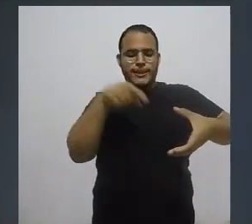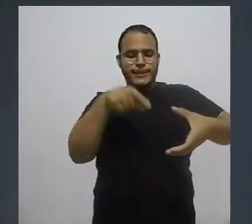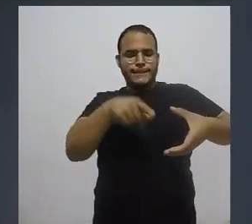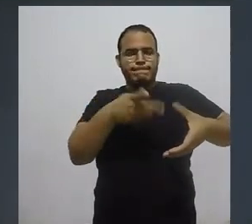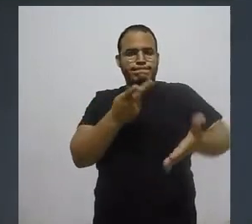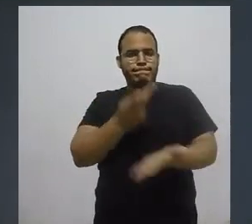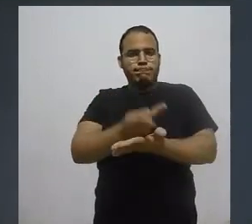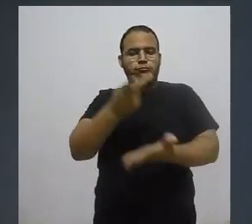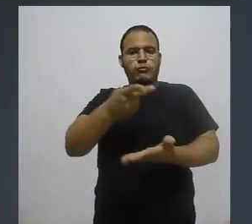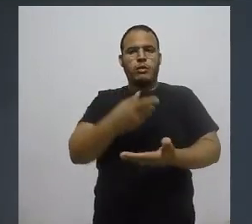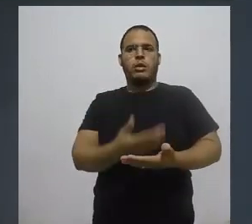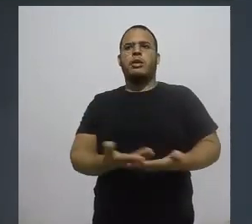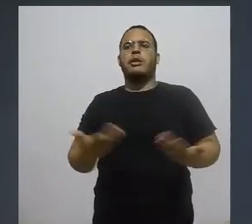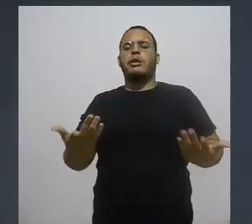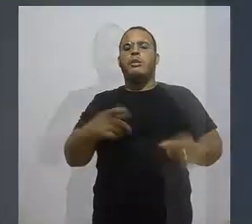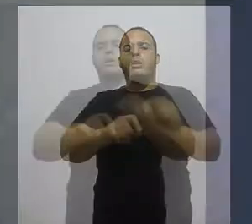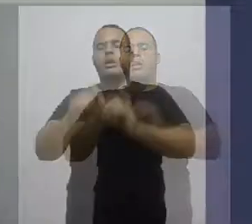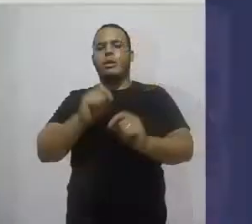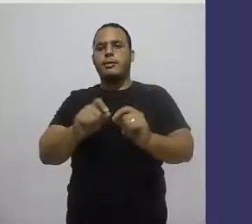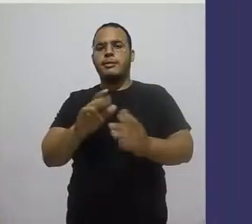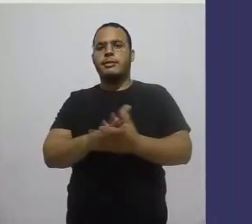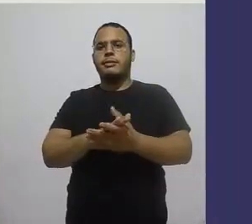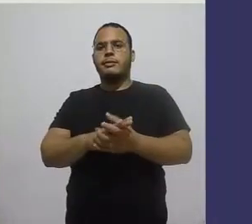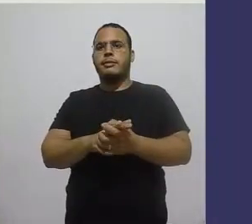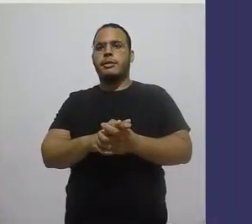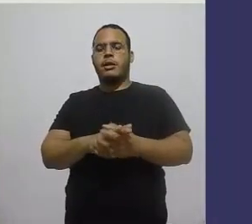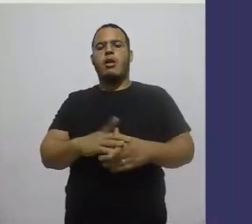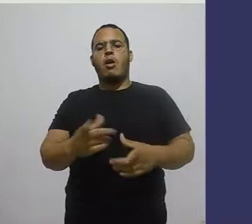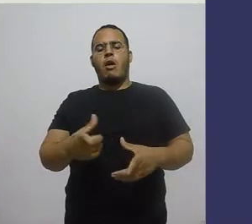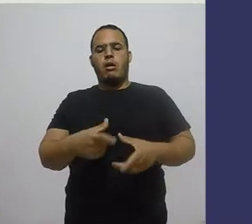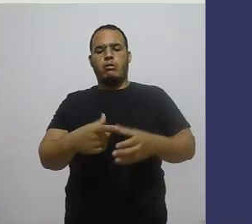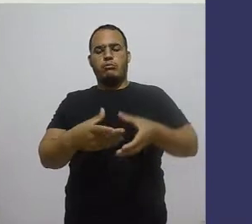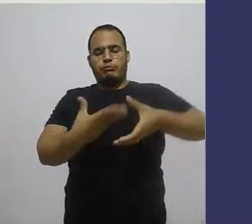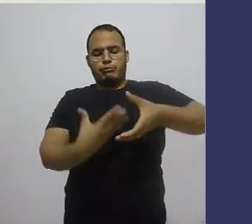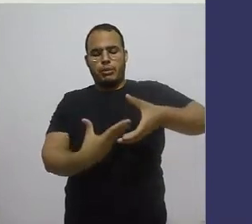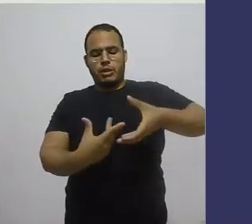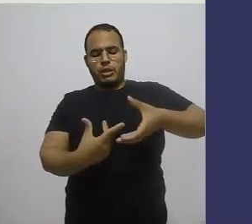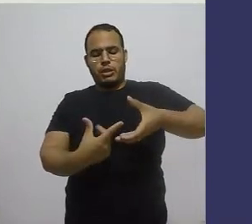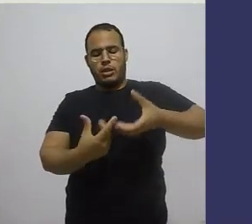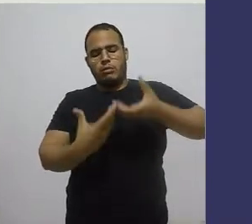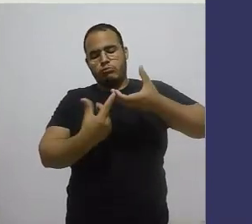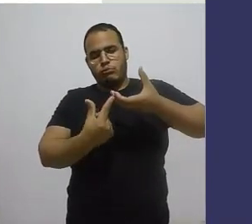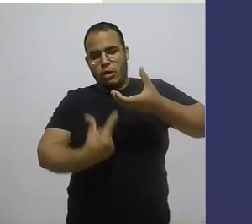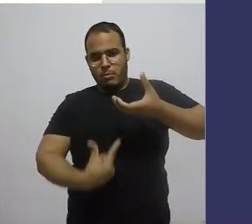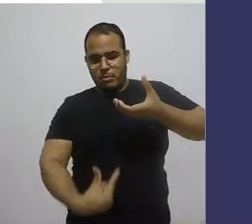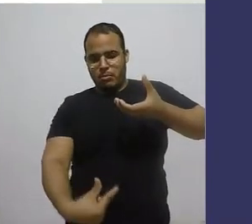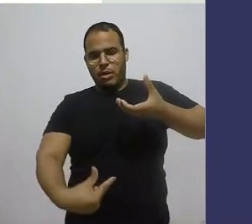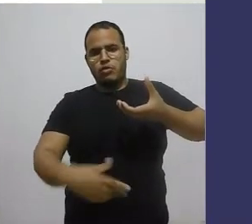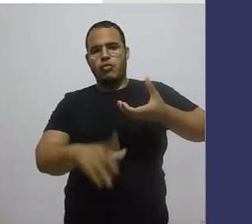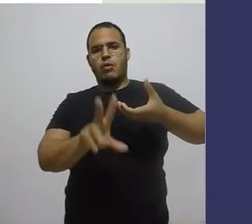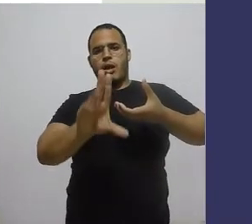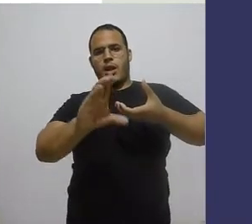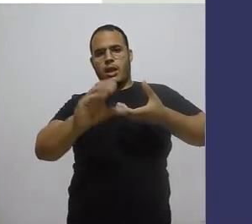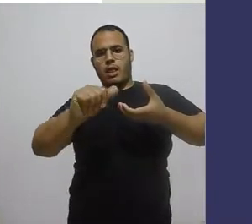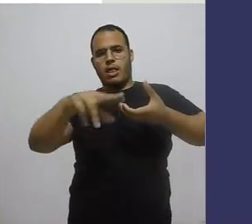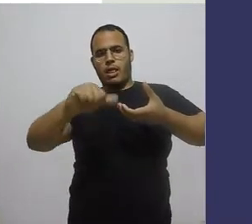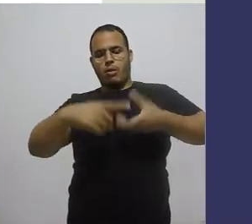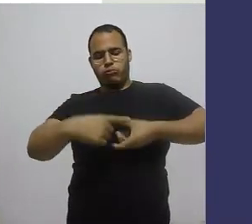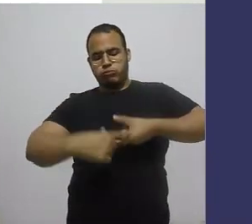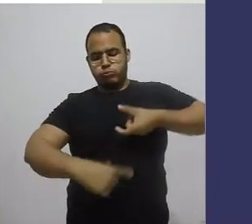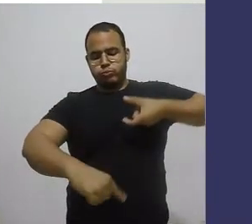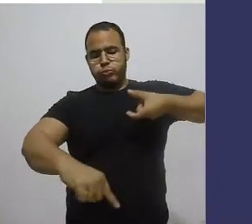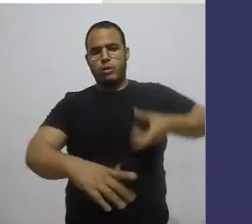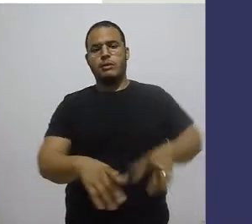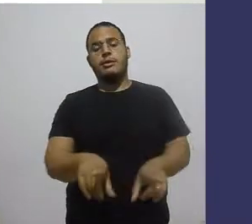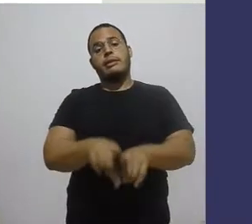ok? E nesse círculo azul a gente vai ter aqui o que seria a vagina, esse canal elástico. Por fim, a gente vai